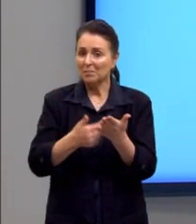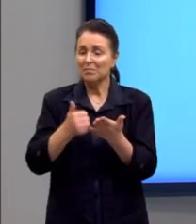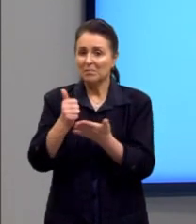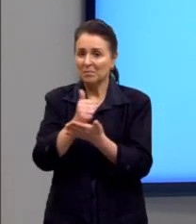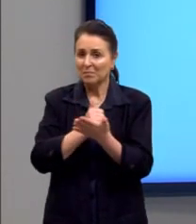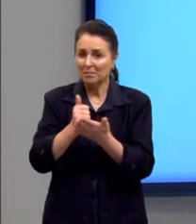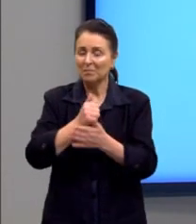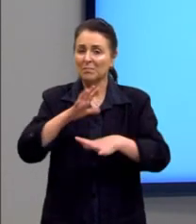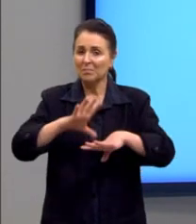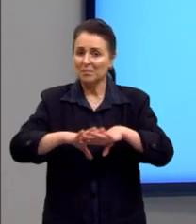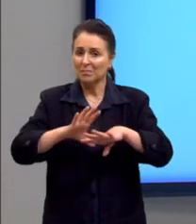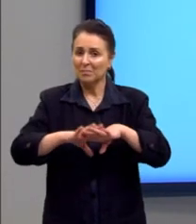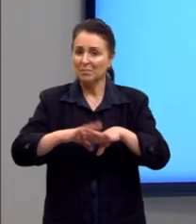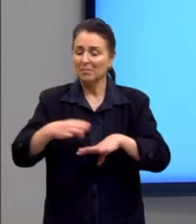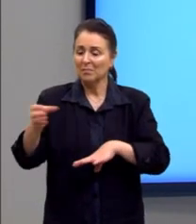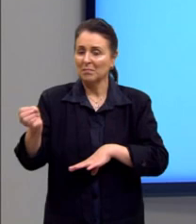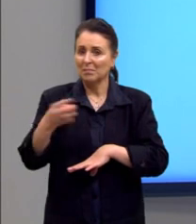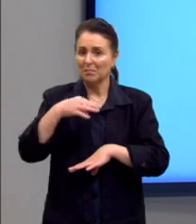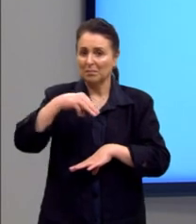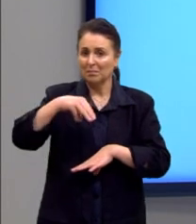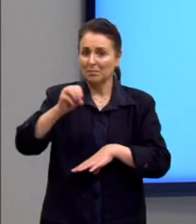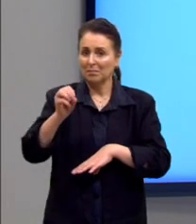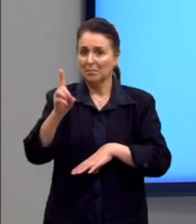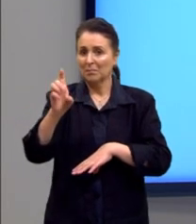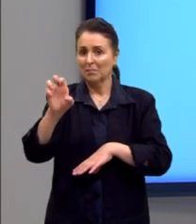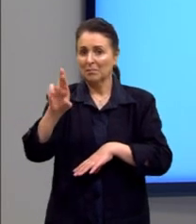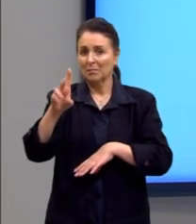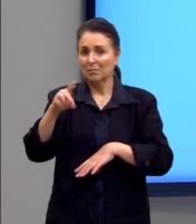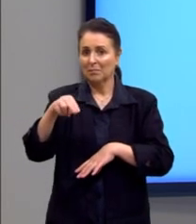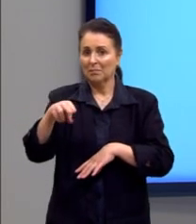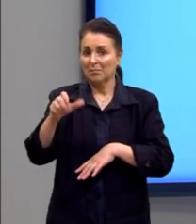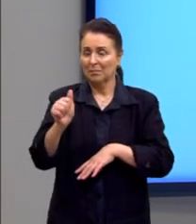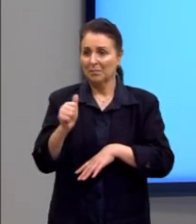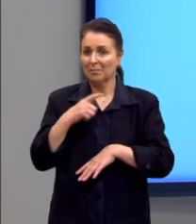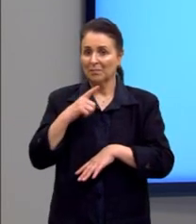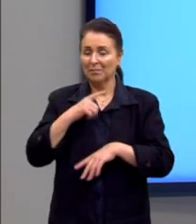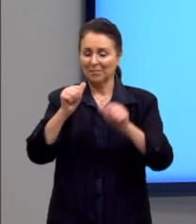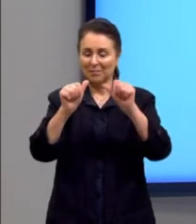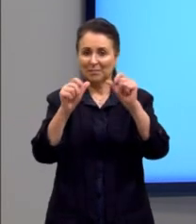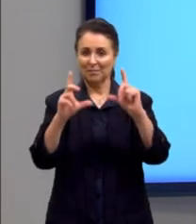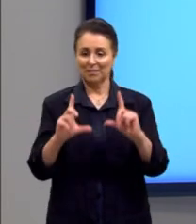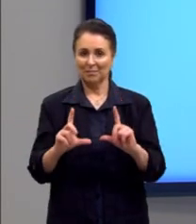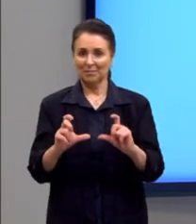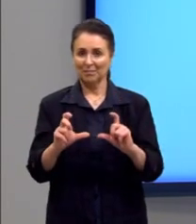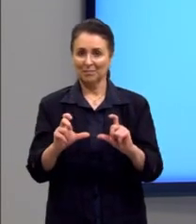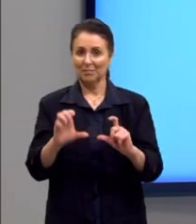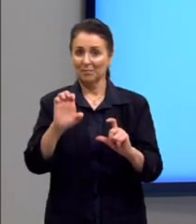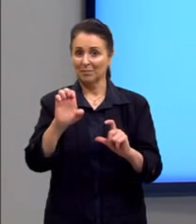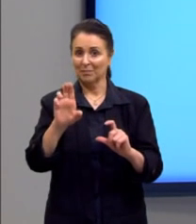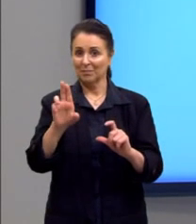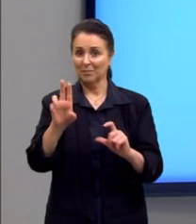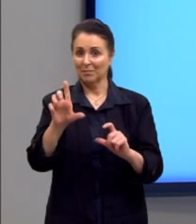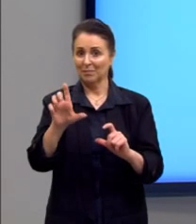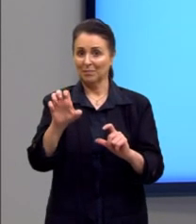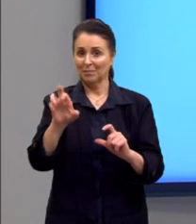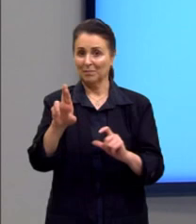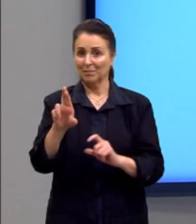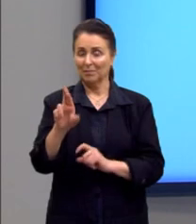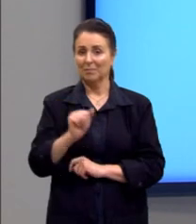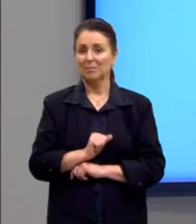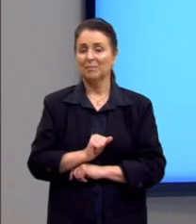Matemática moderna então aí nós temos né a imagem de Leonard other o